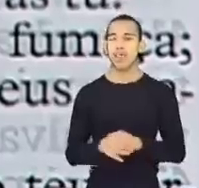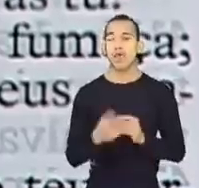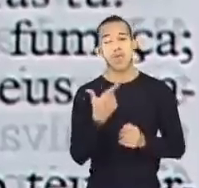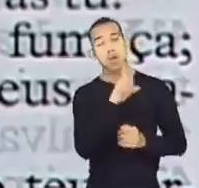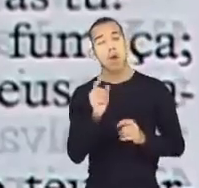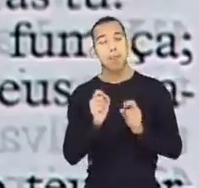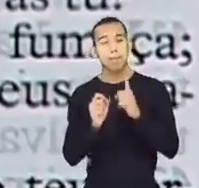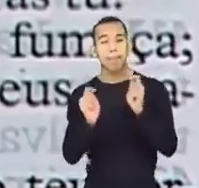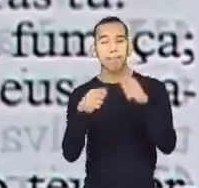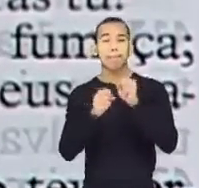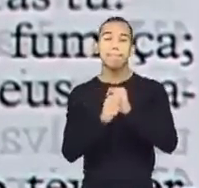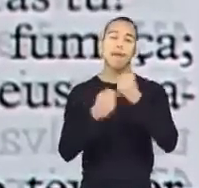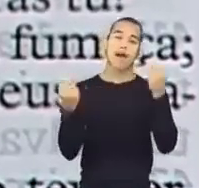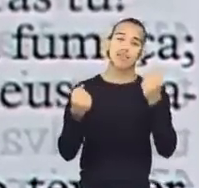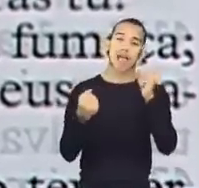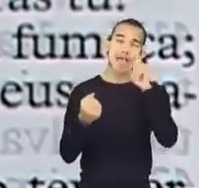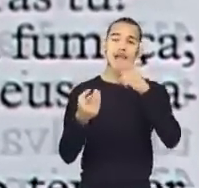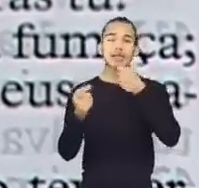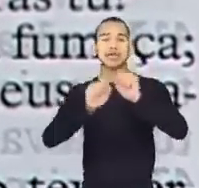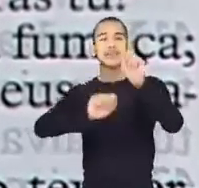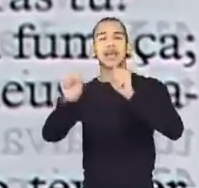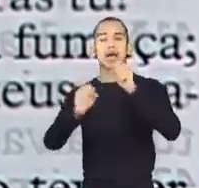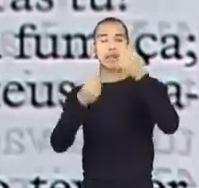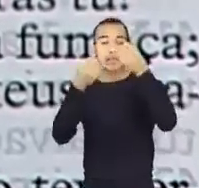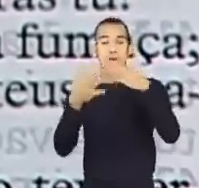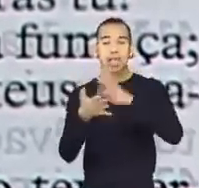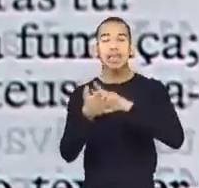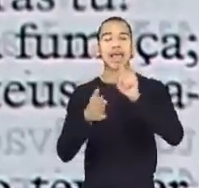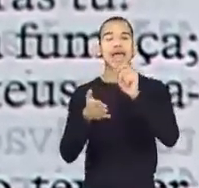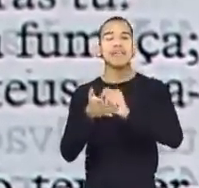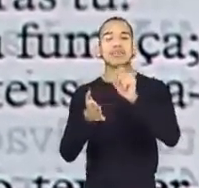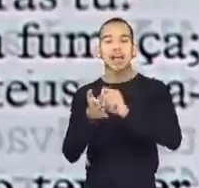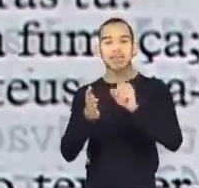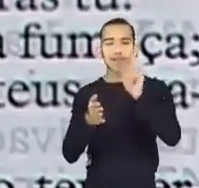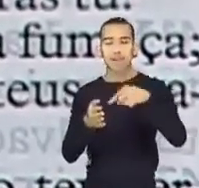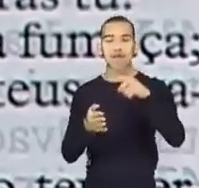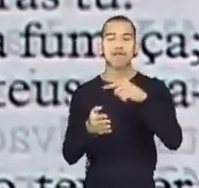possíveis autores deste salmo, só que ninguém tem